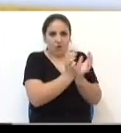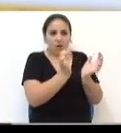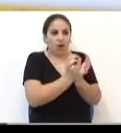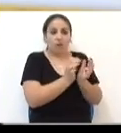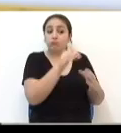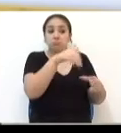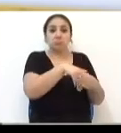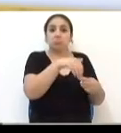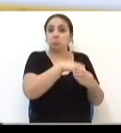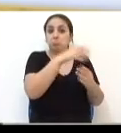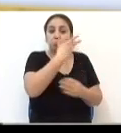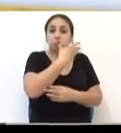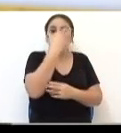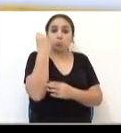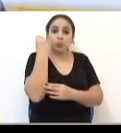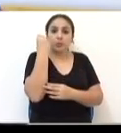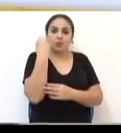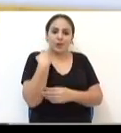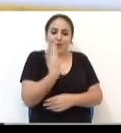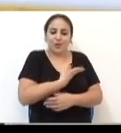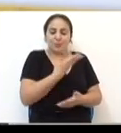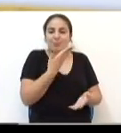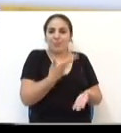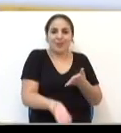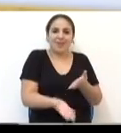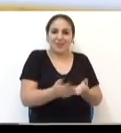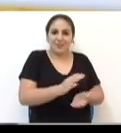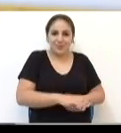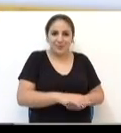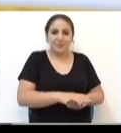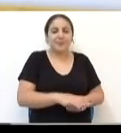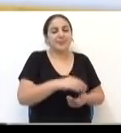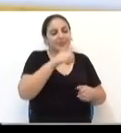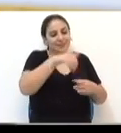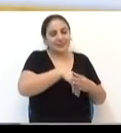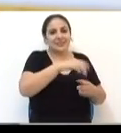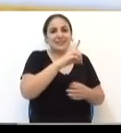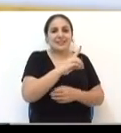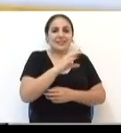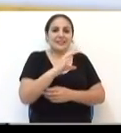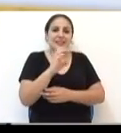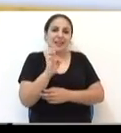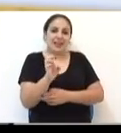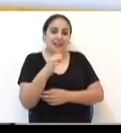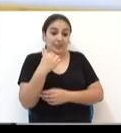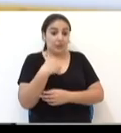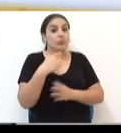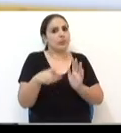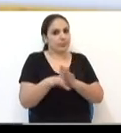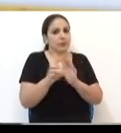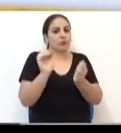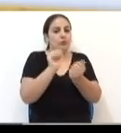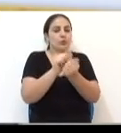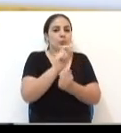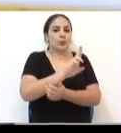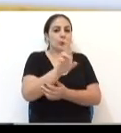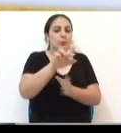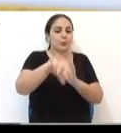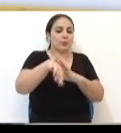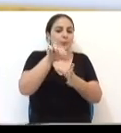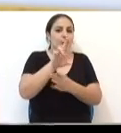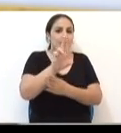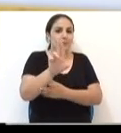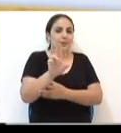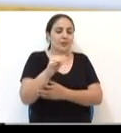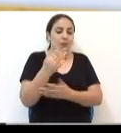então perdemos para nós mesmos. E após isso veio a eleição do DCE, onde também coloquei o nome junto com os